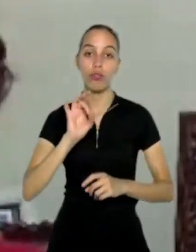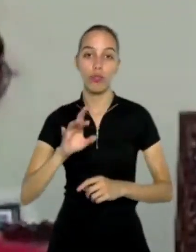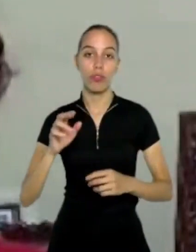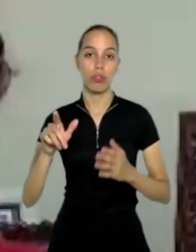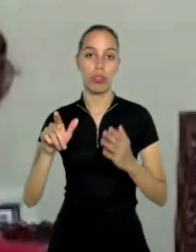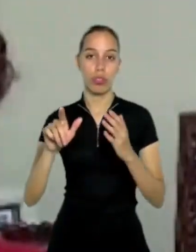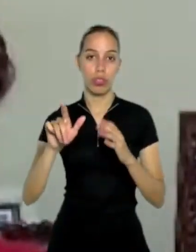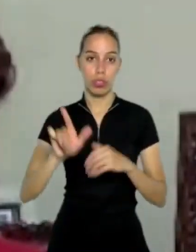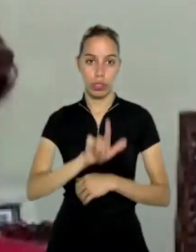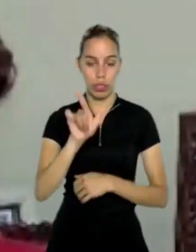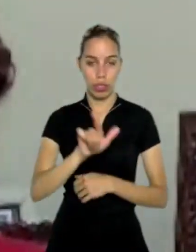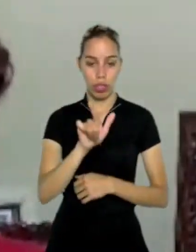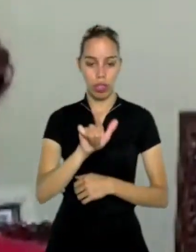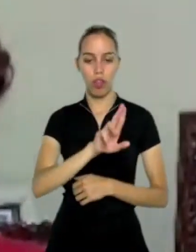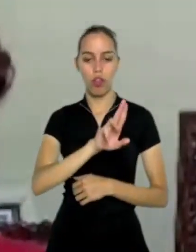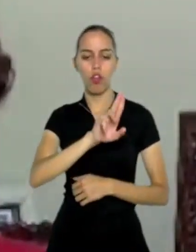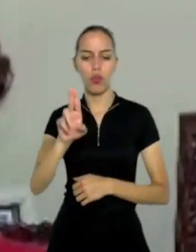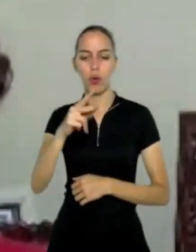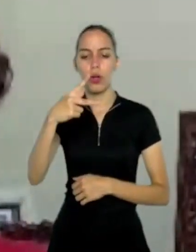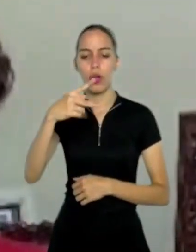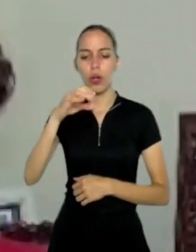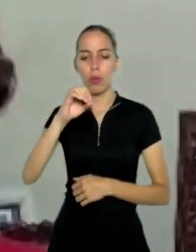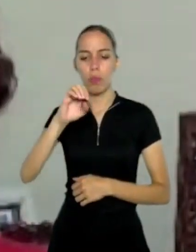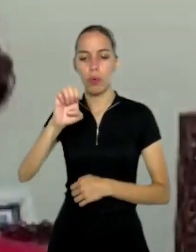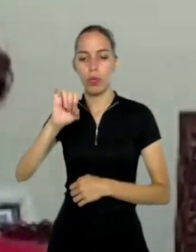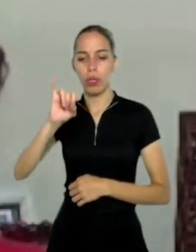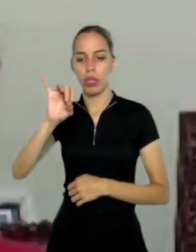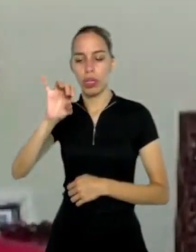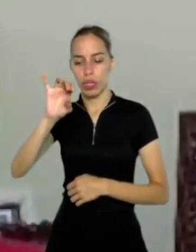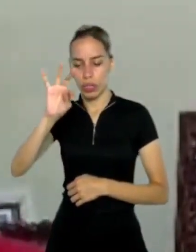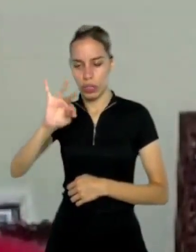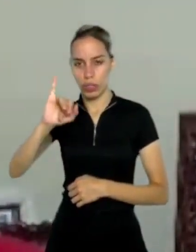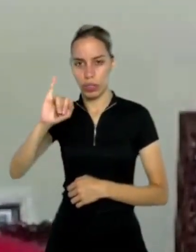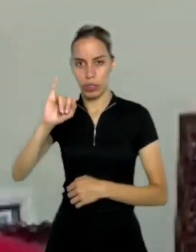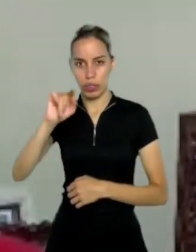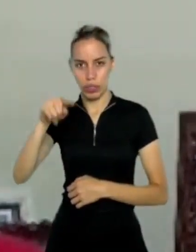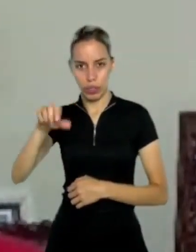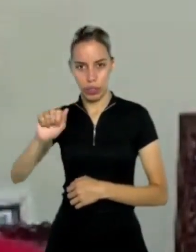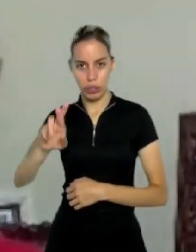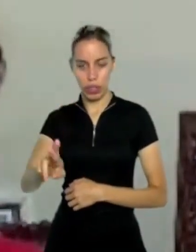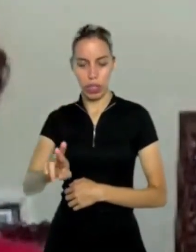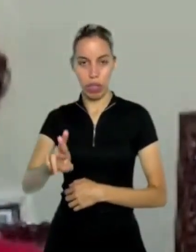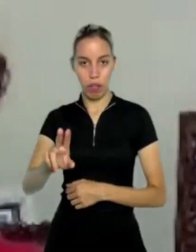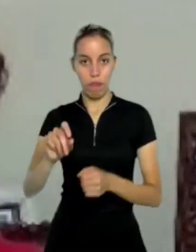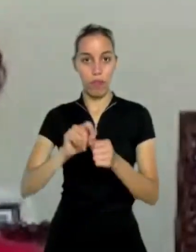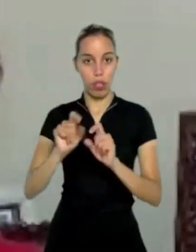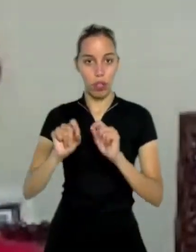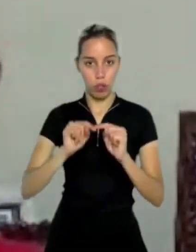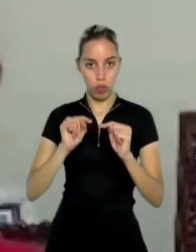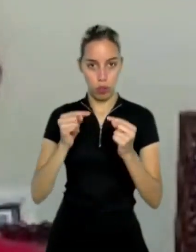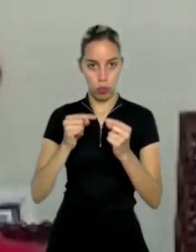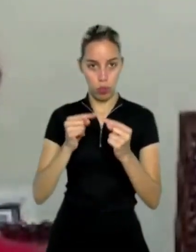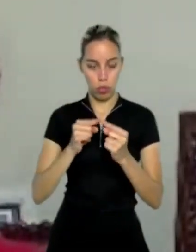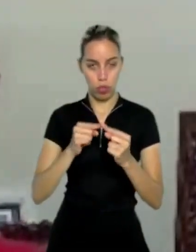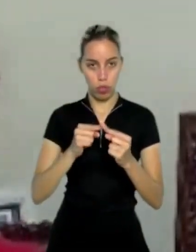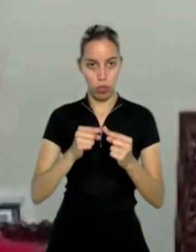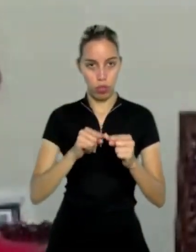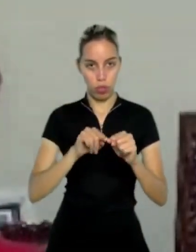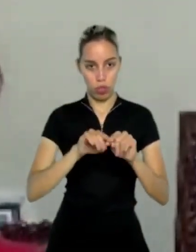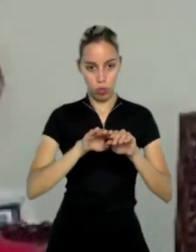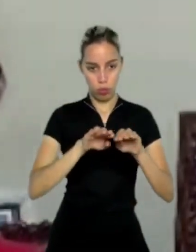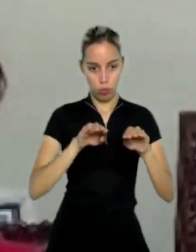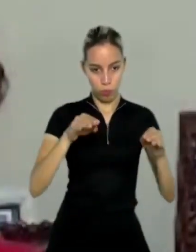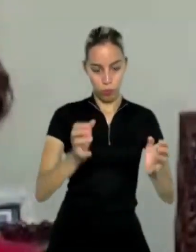de Poetizar, que era um concurso literário e uma publicação de um livro com o resultado